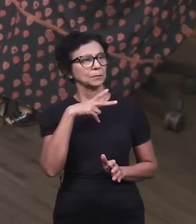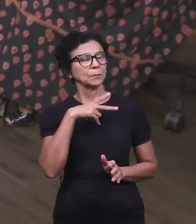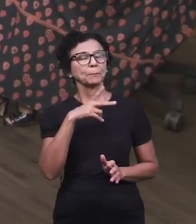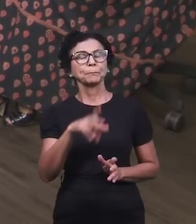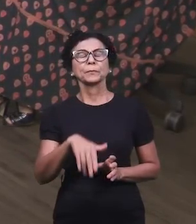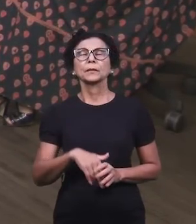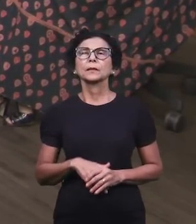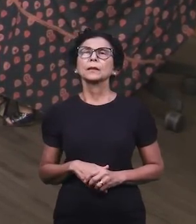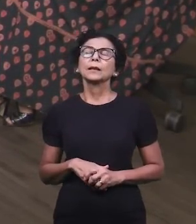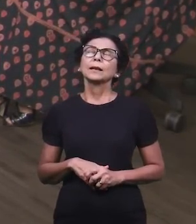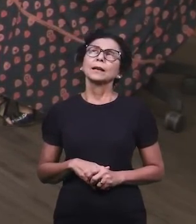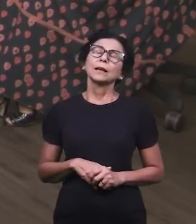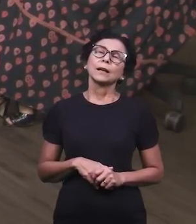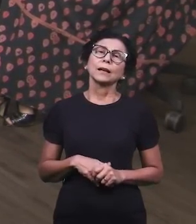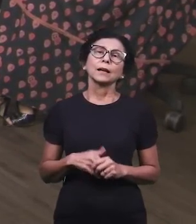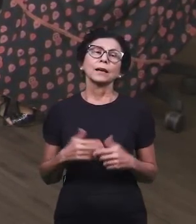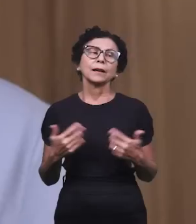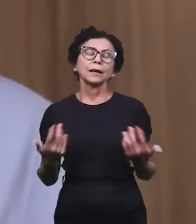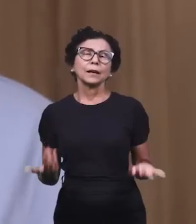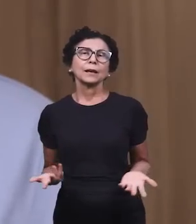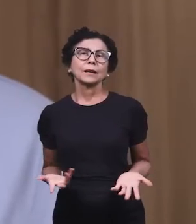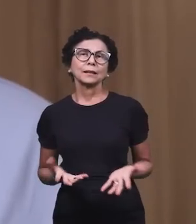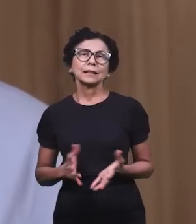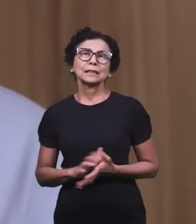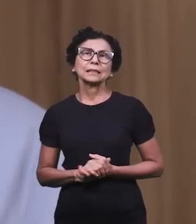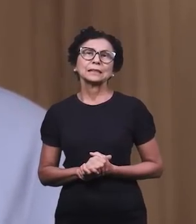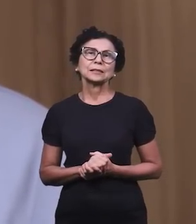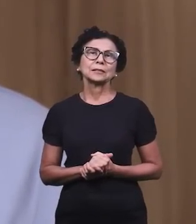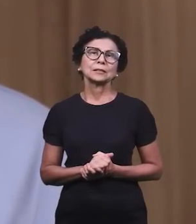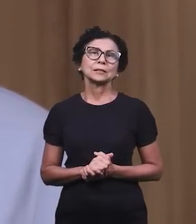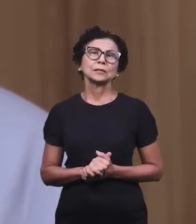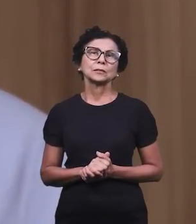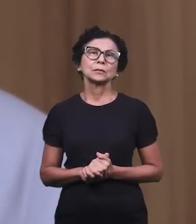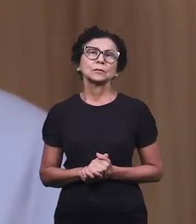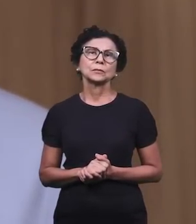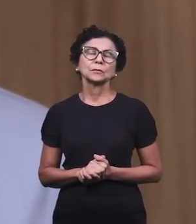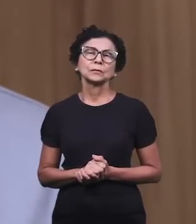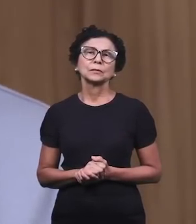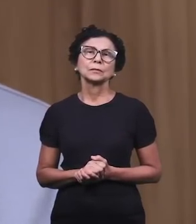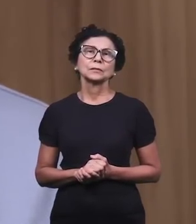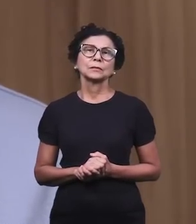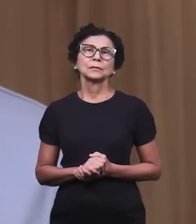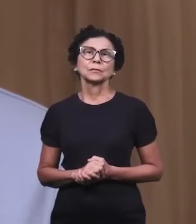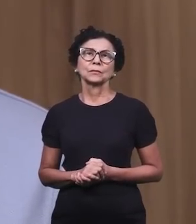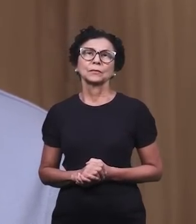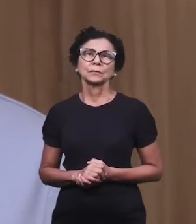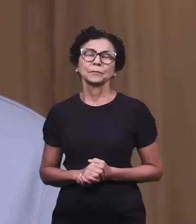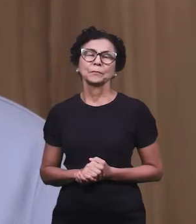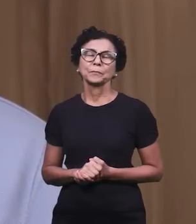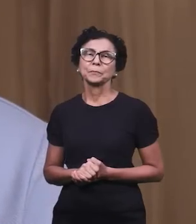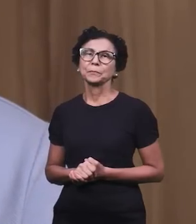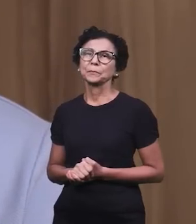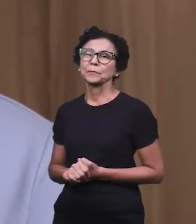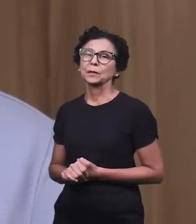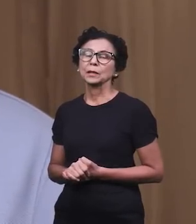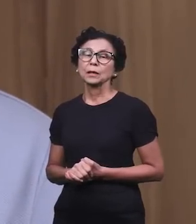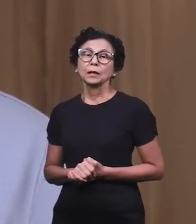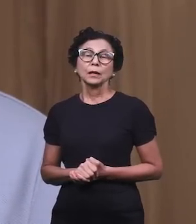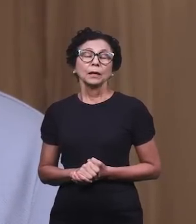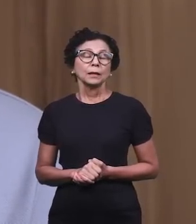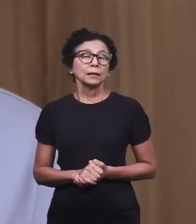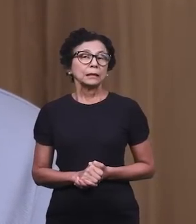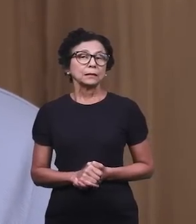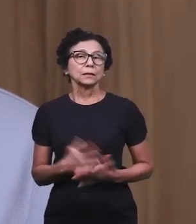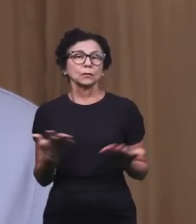Como que a alegria do Senhor ela se manifesta no louvor e na adoração do jovem que está na casa do Senhor?